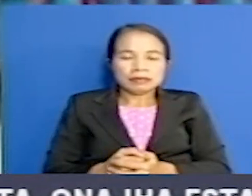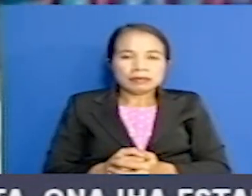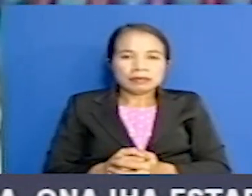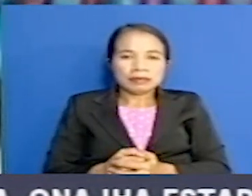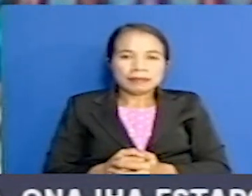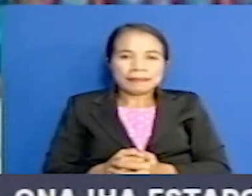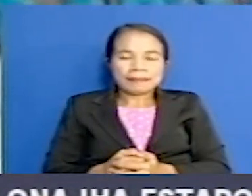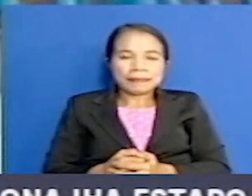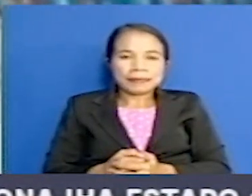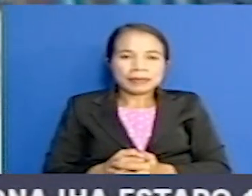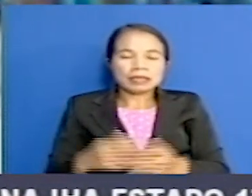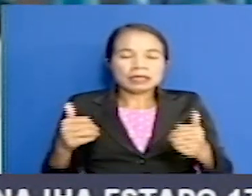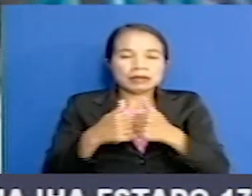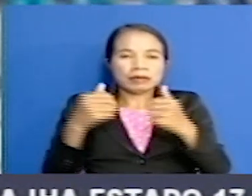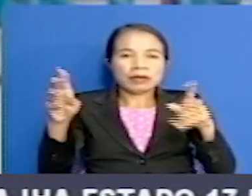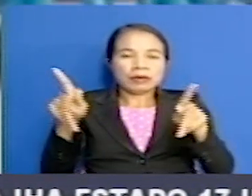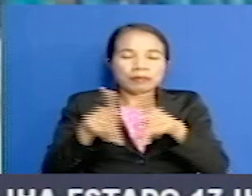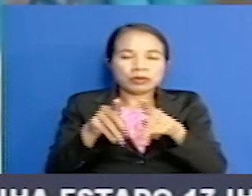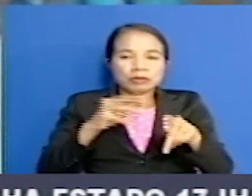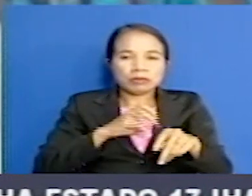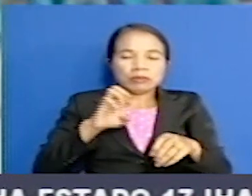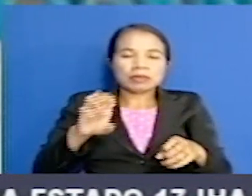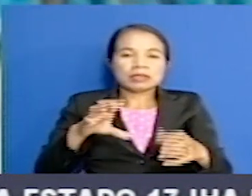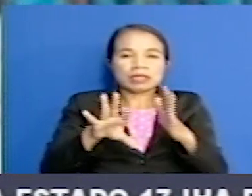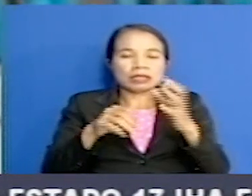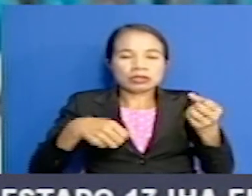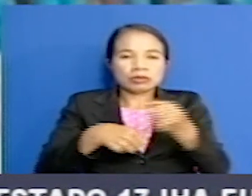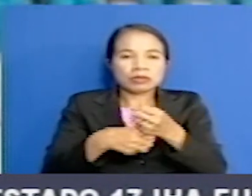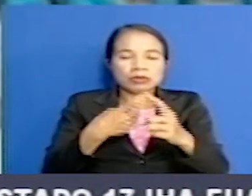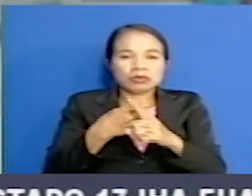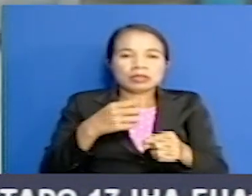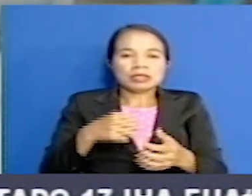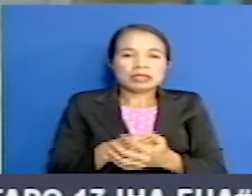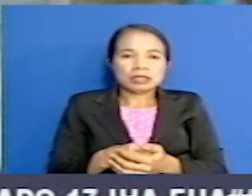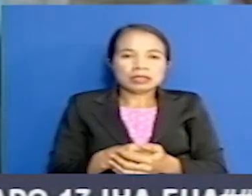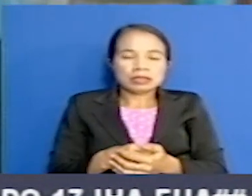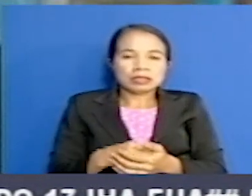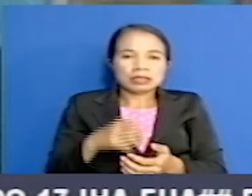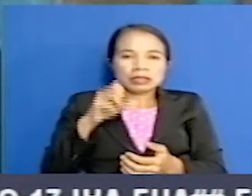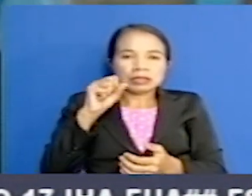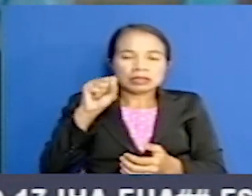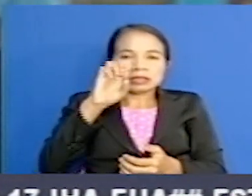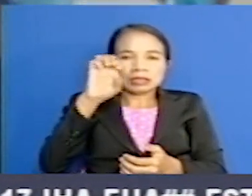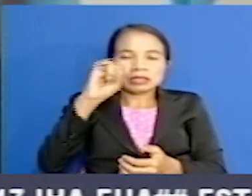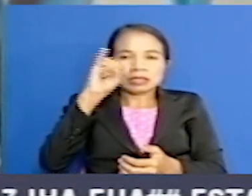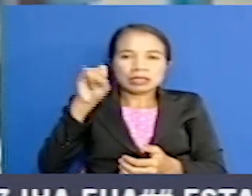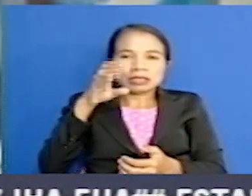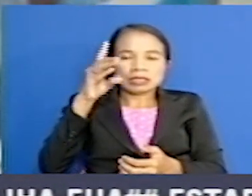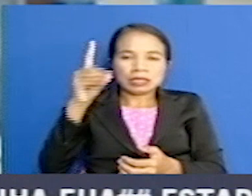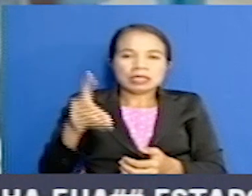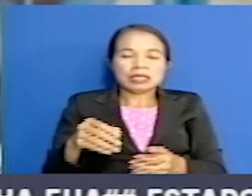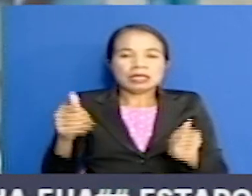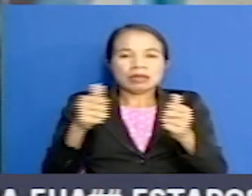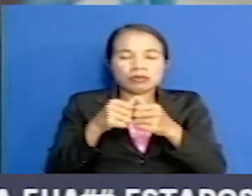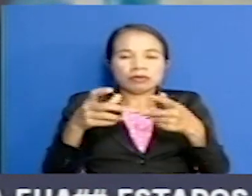Natal Cup e aposto Maubici, retan suporta Rusi Secretário de Estado de Juventude no Desporto, Hamutu Ho Centro de Juventude Município